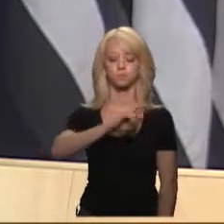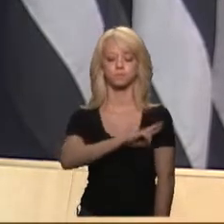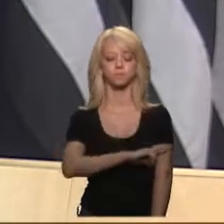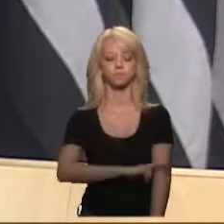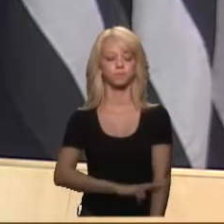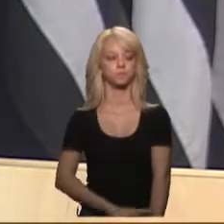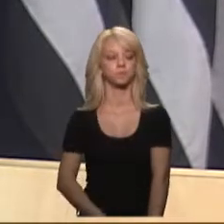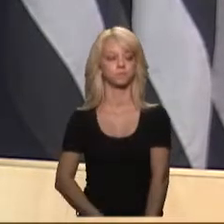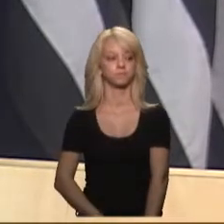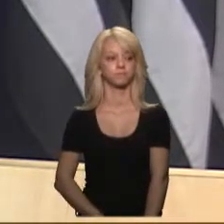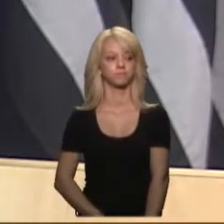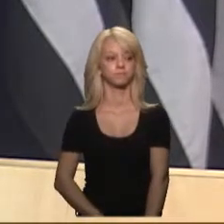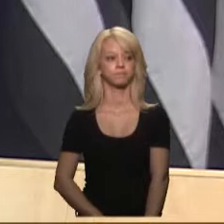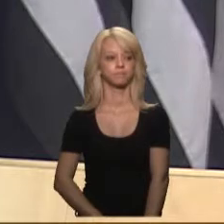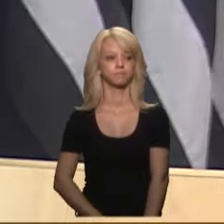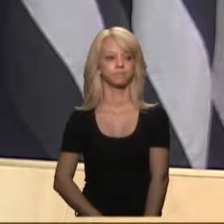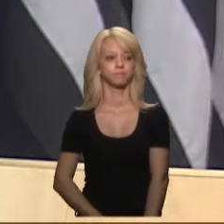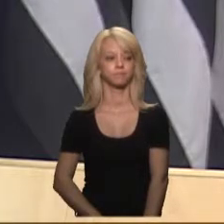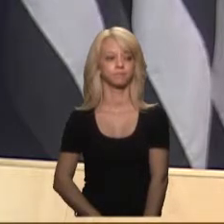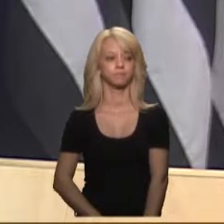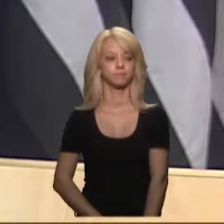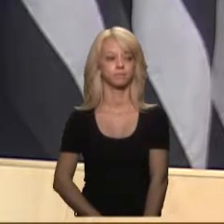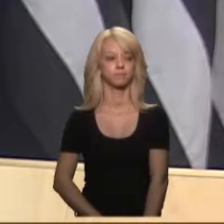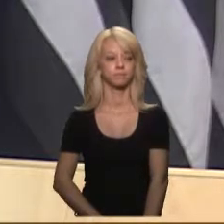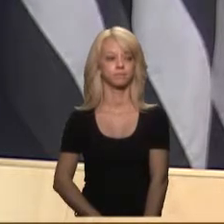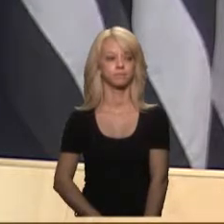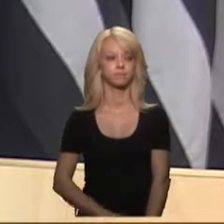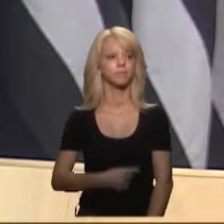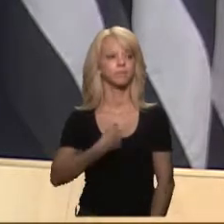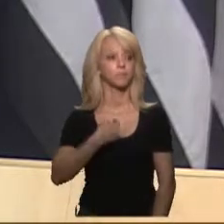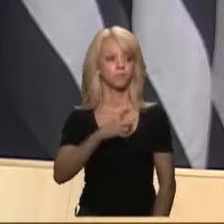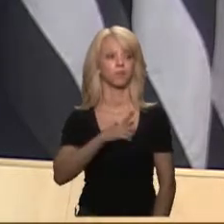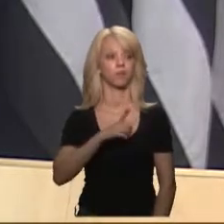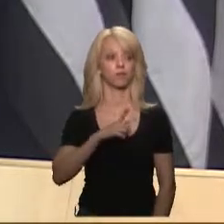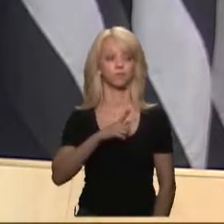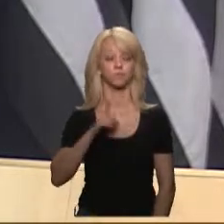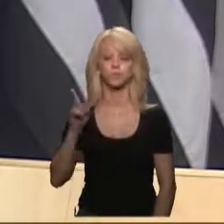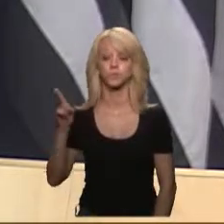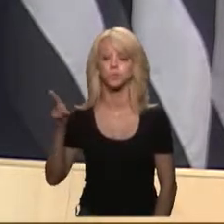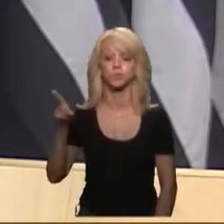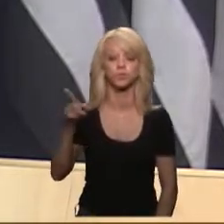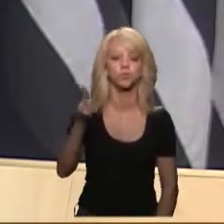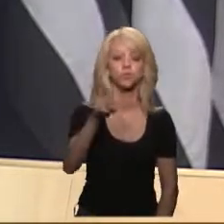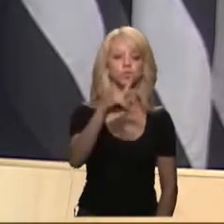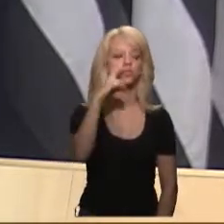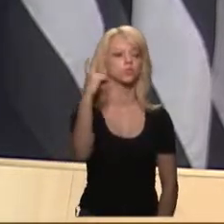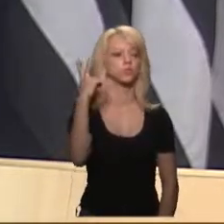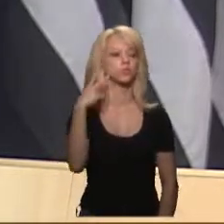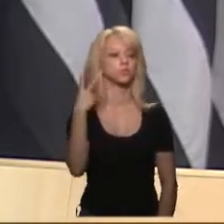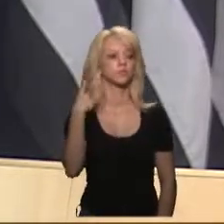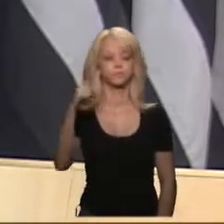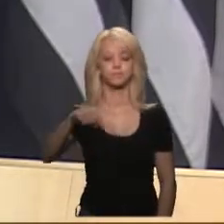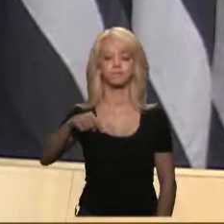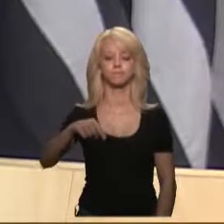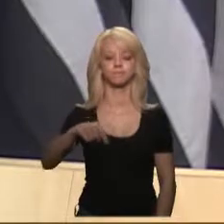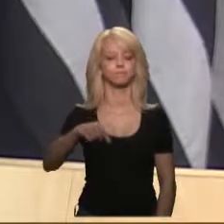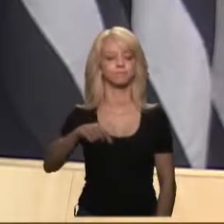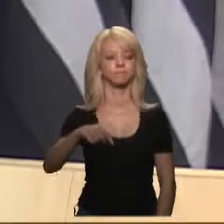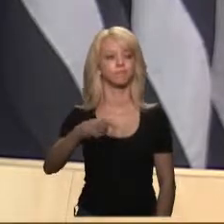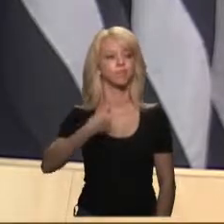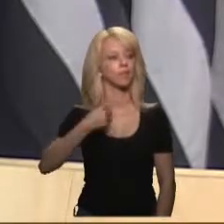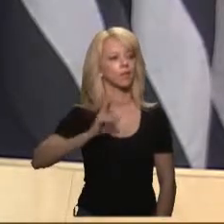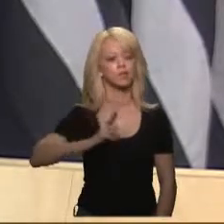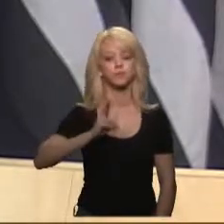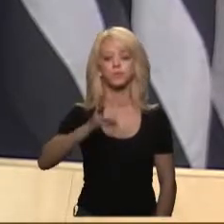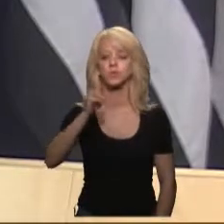aqui brincando. E eu respeito, elogio o trabalho de cada vereador aqui. Subo nessa tribuna, faço questão,